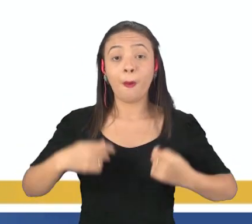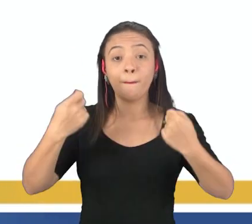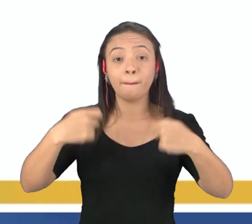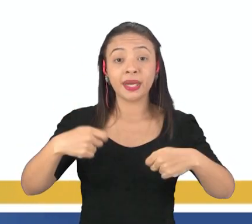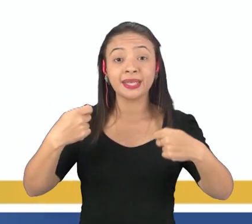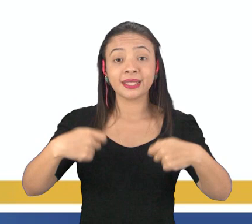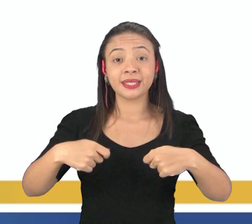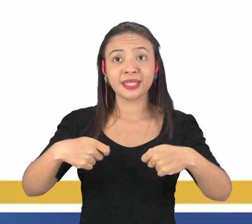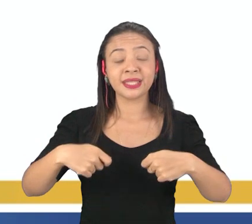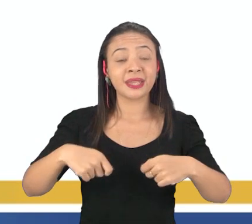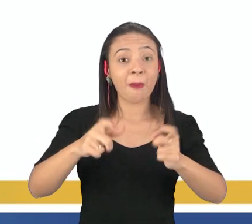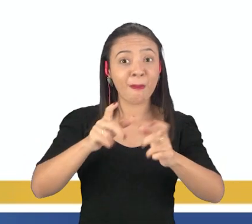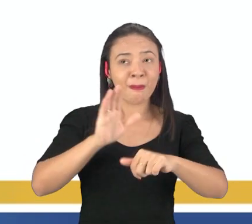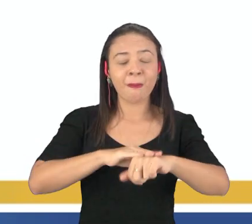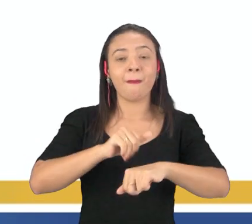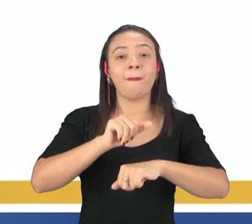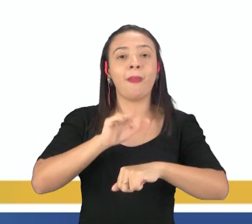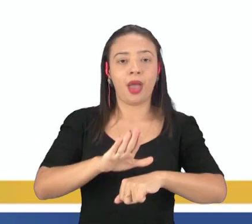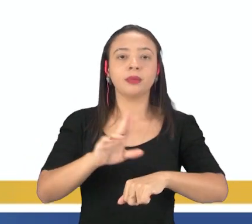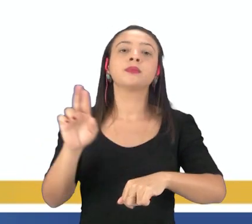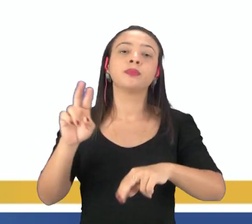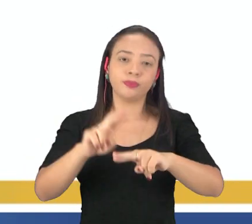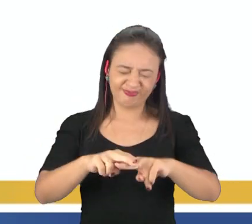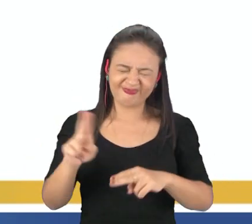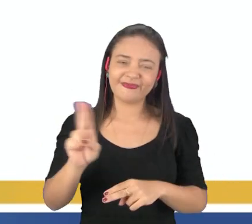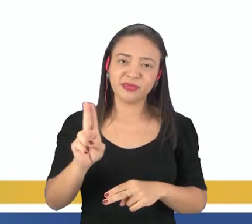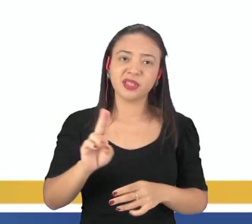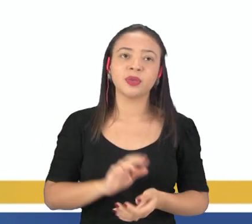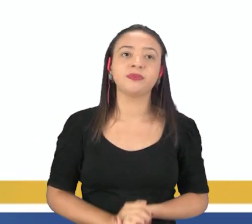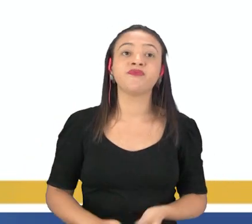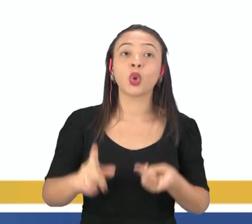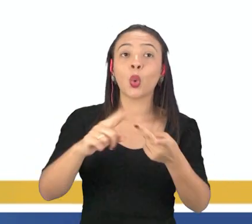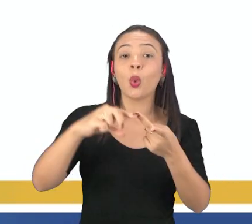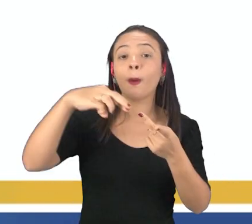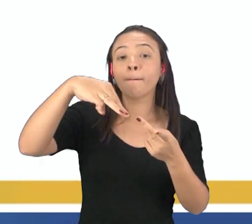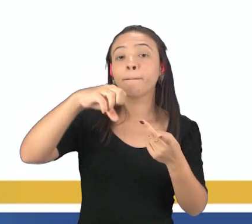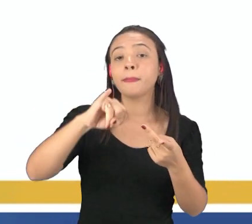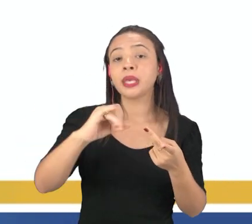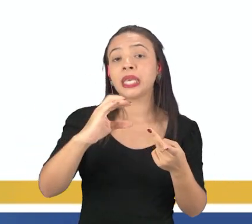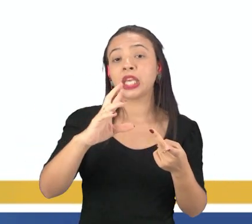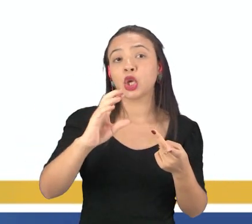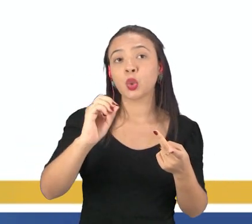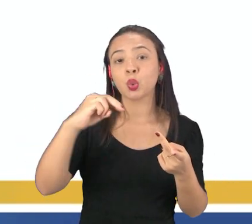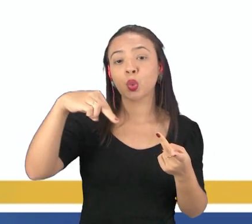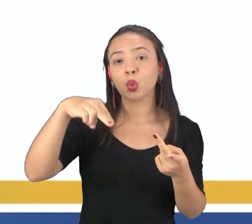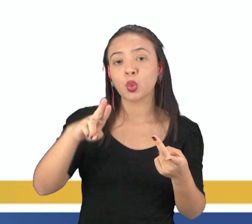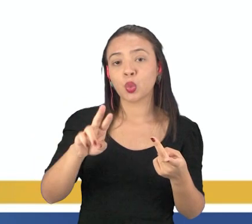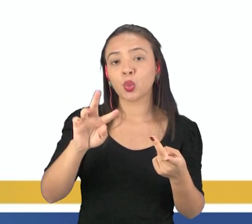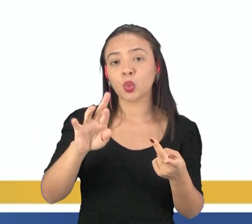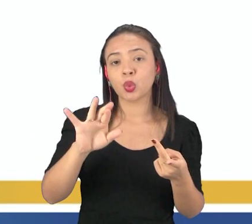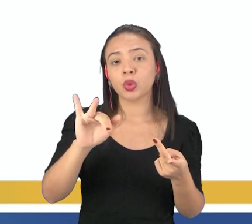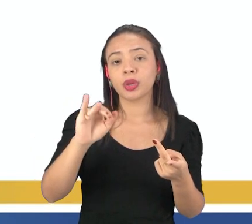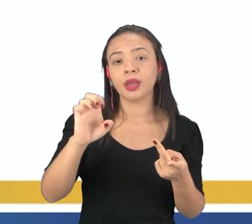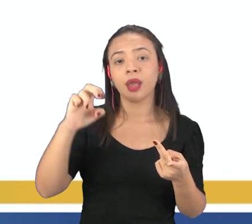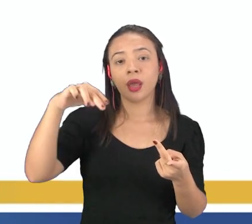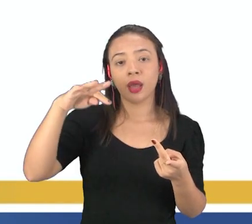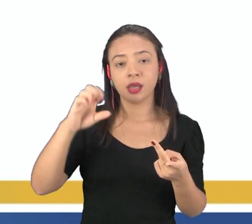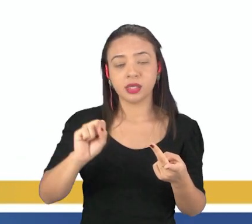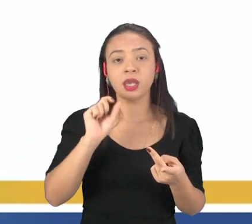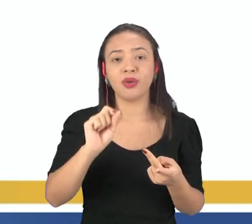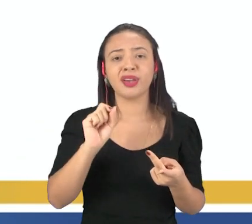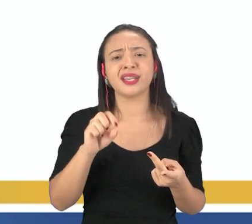meu corpo precisa em uma quantidade muito maior, por isso esse nome macro. Já os micronutrientes, que seriam o caso